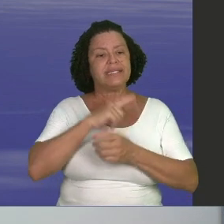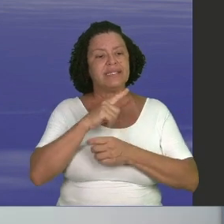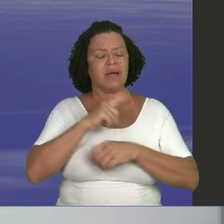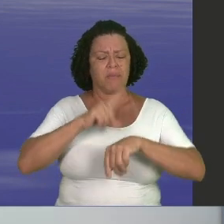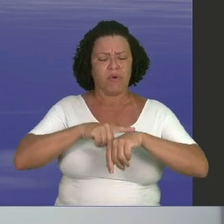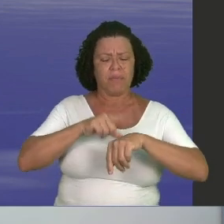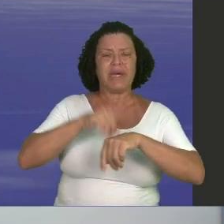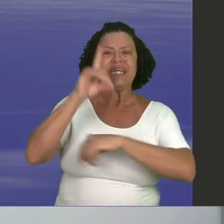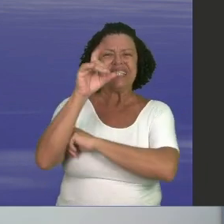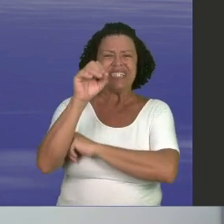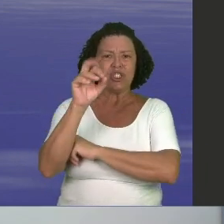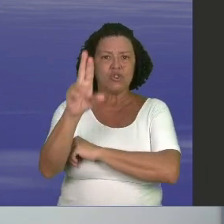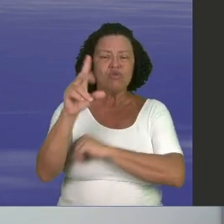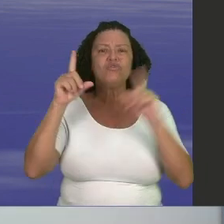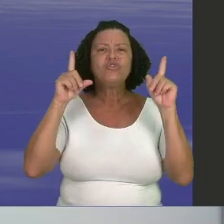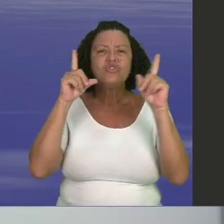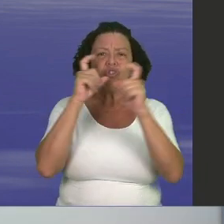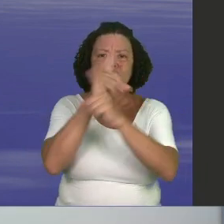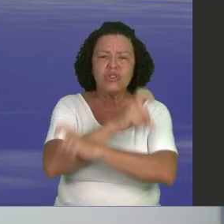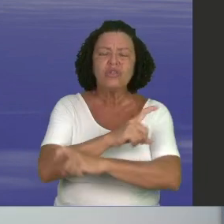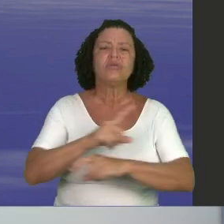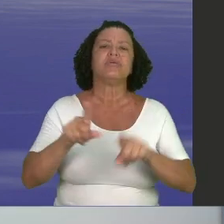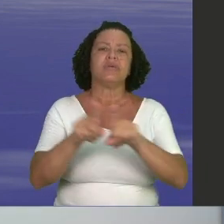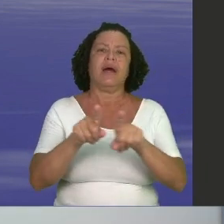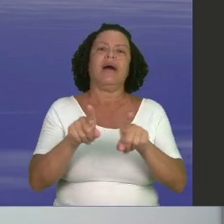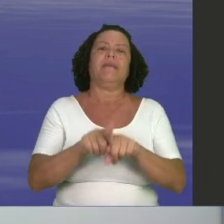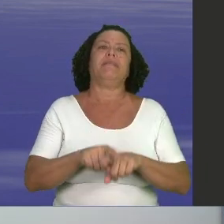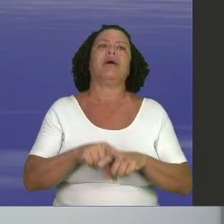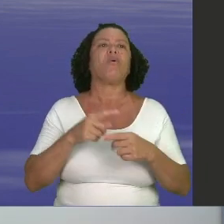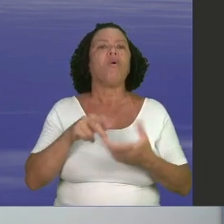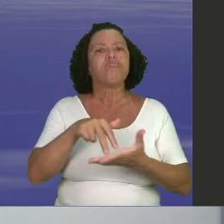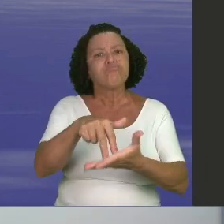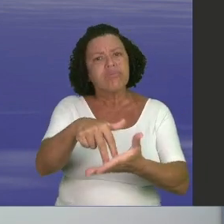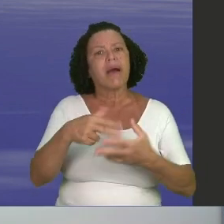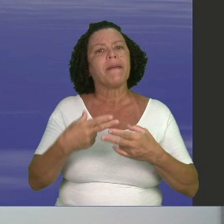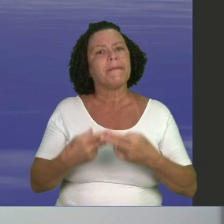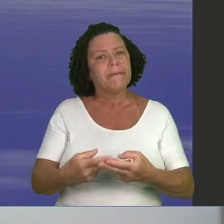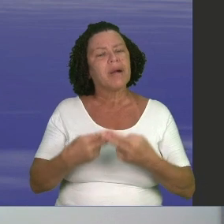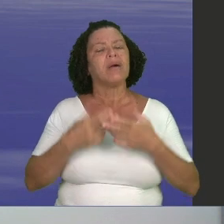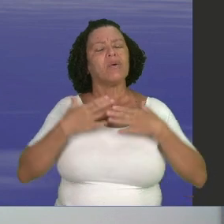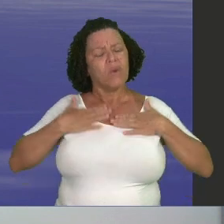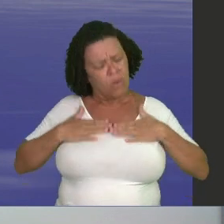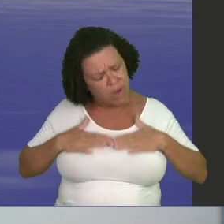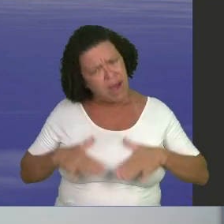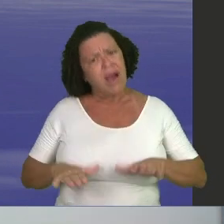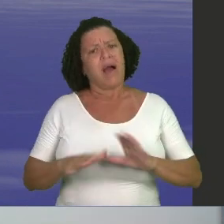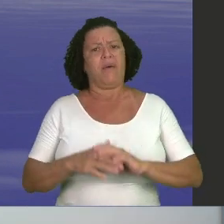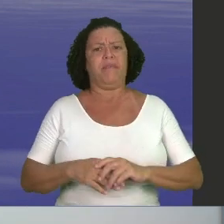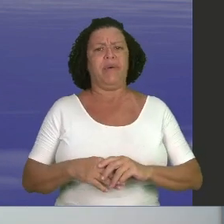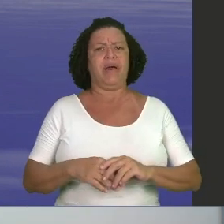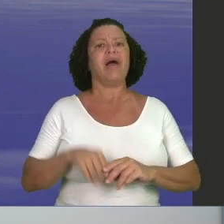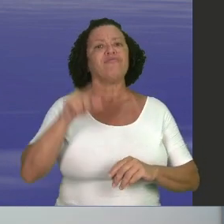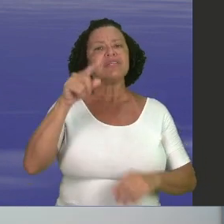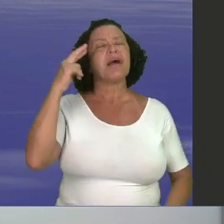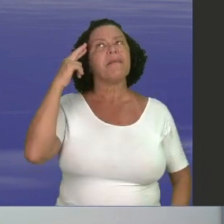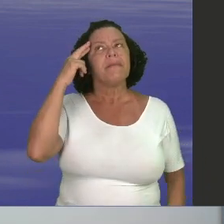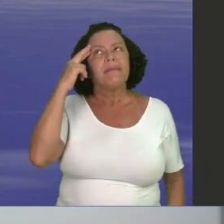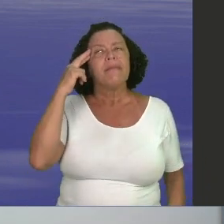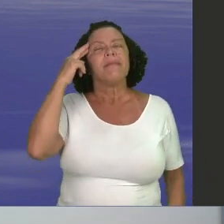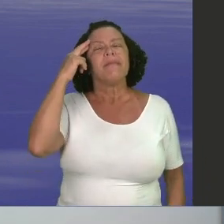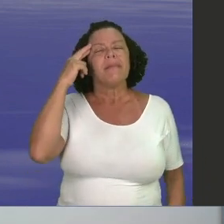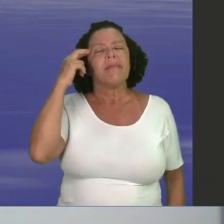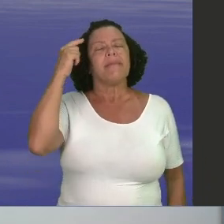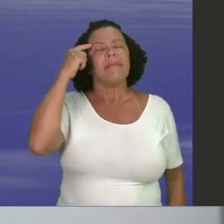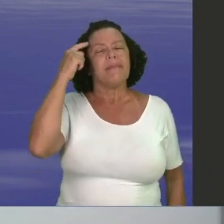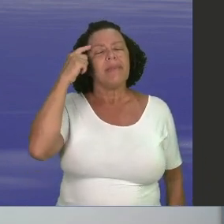no momento difícil, é um momento com resignação, com harmonia, te faz refletir sobre a